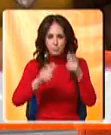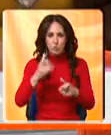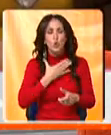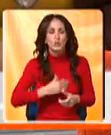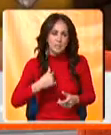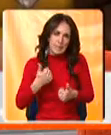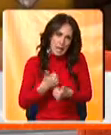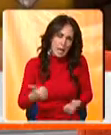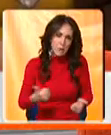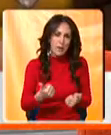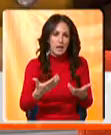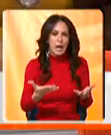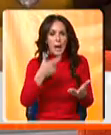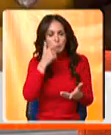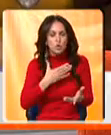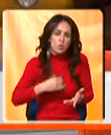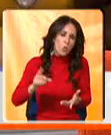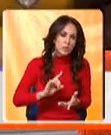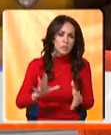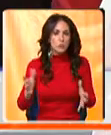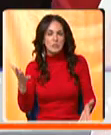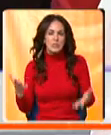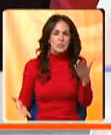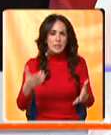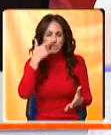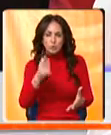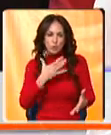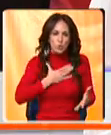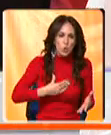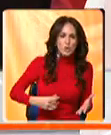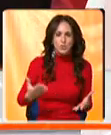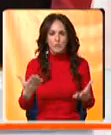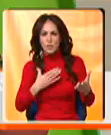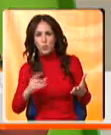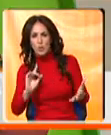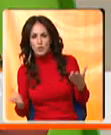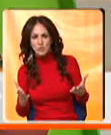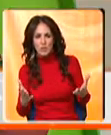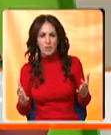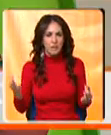de mim. Claro. E acho que não gostam. A Fanny é das mais controversas participantes. O que é que isso quer dizer?